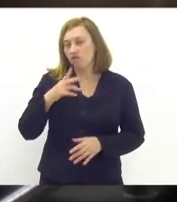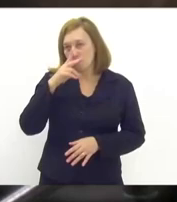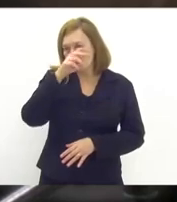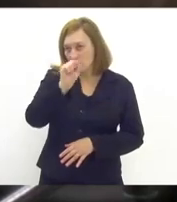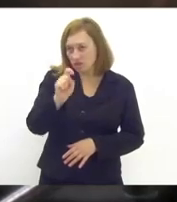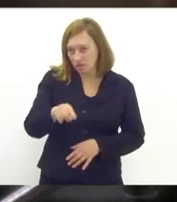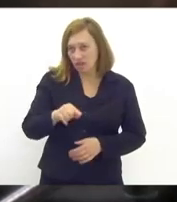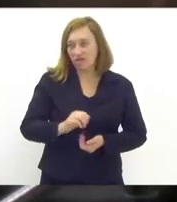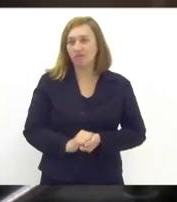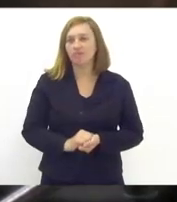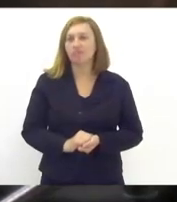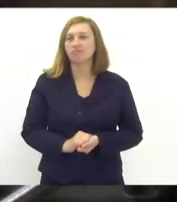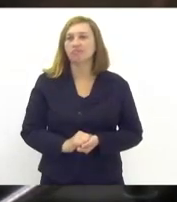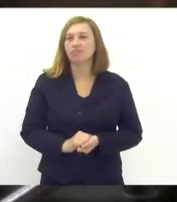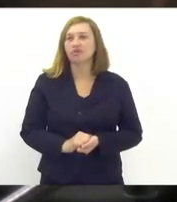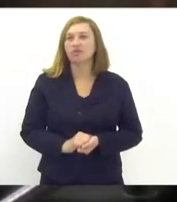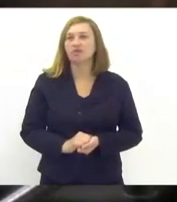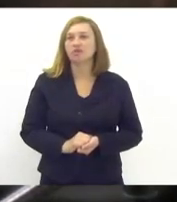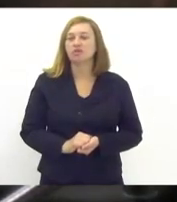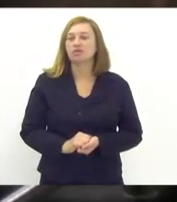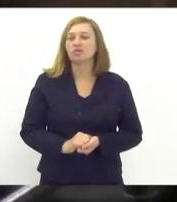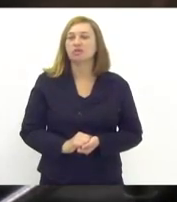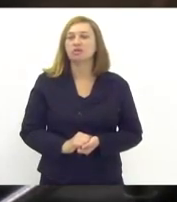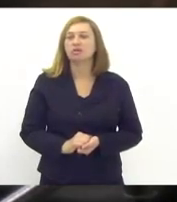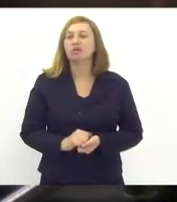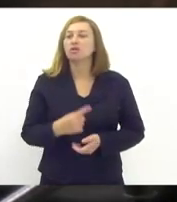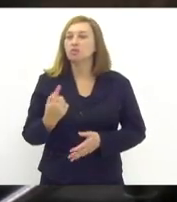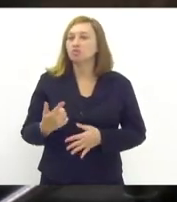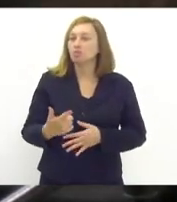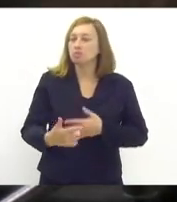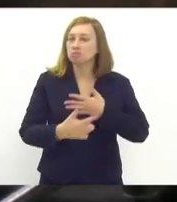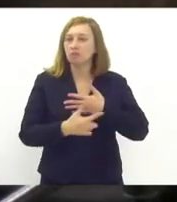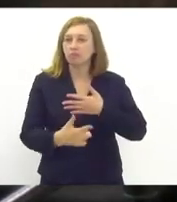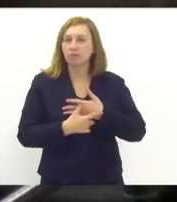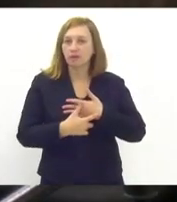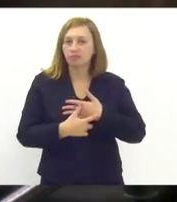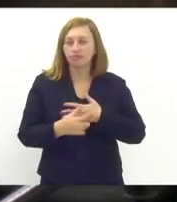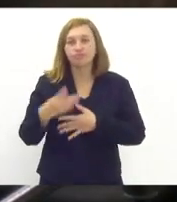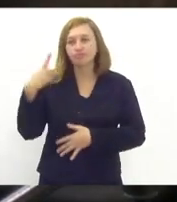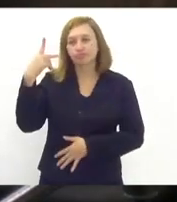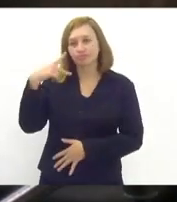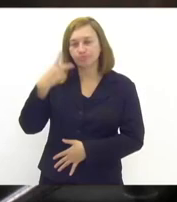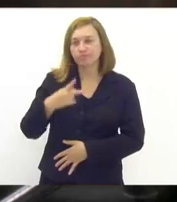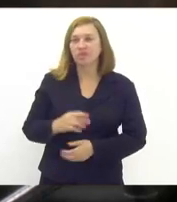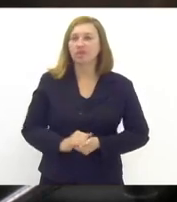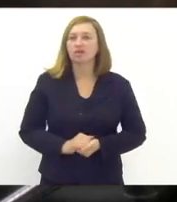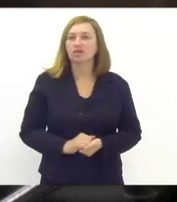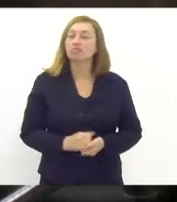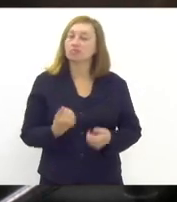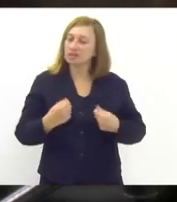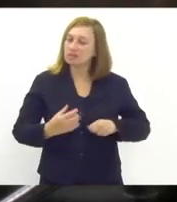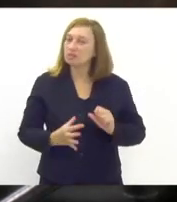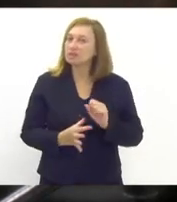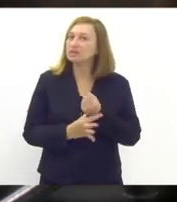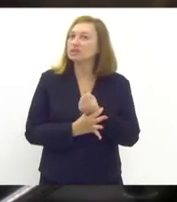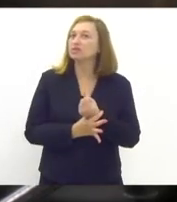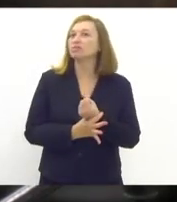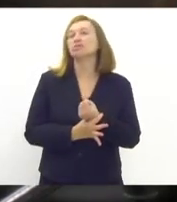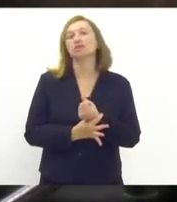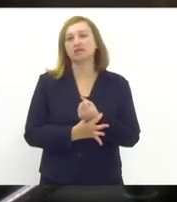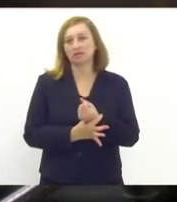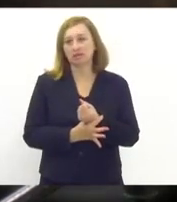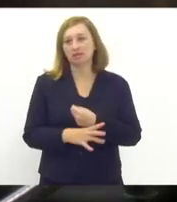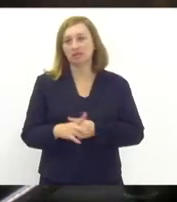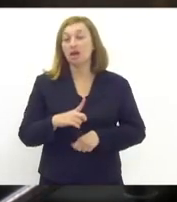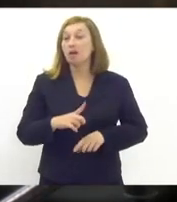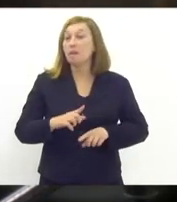evidentemente, despidos e despidas do nosso papel de parlamentar, a gente tem que se segurar, porque,